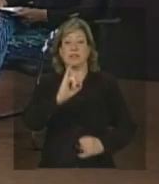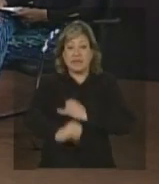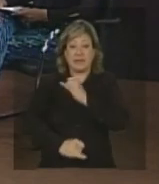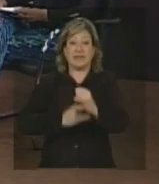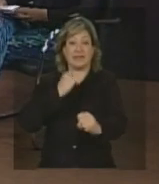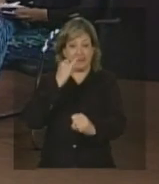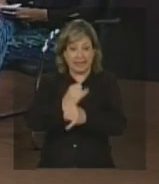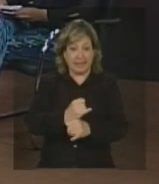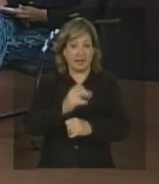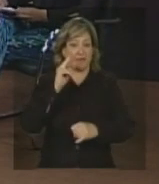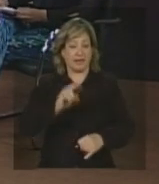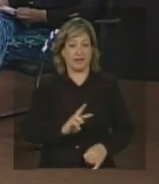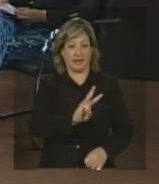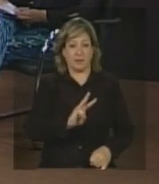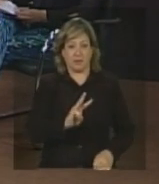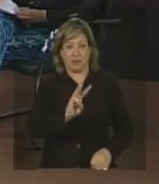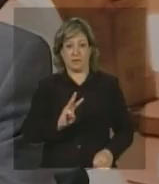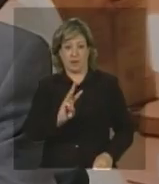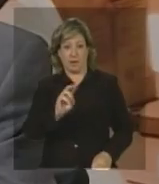portal